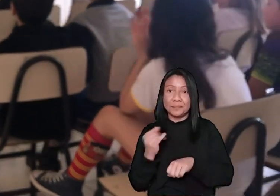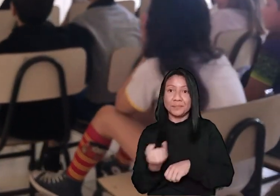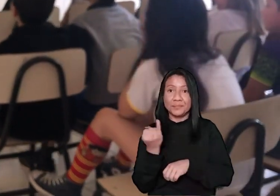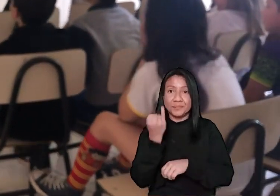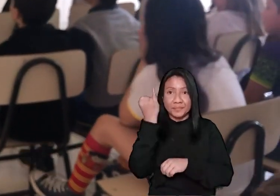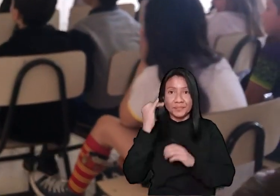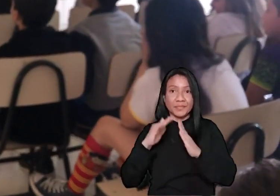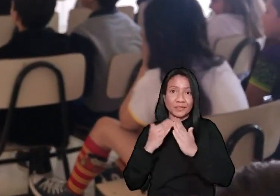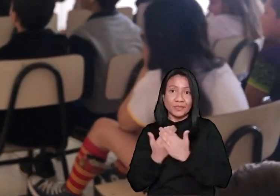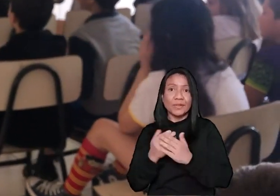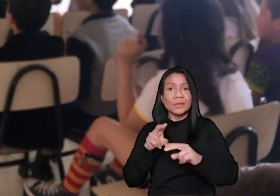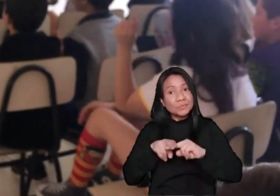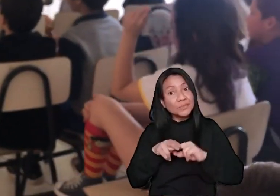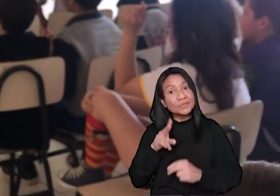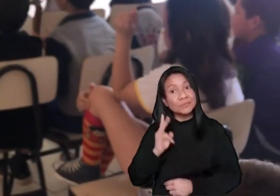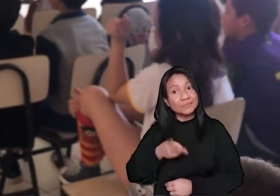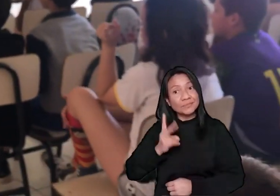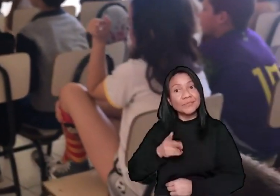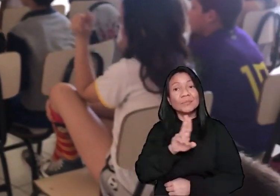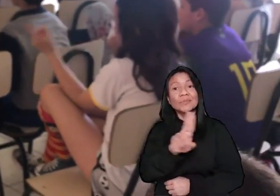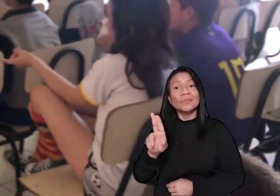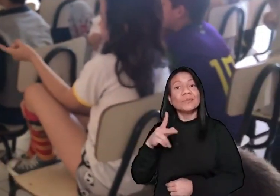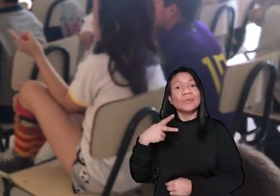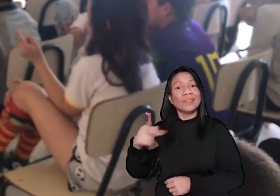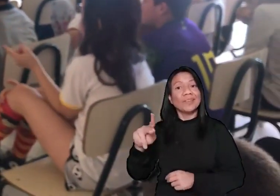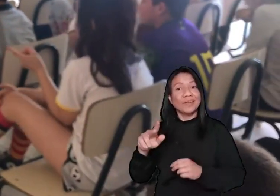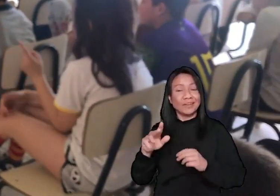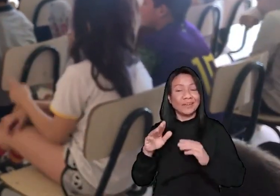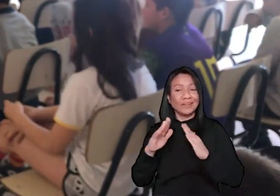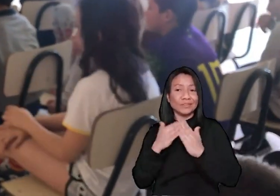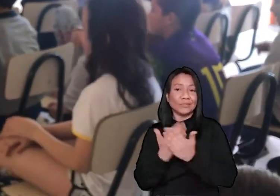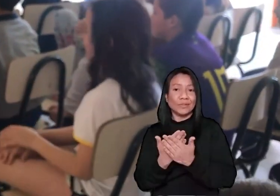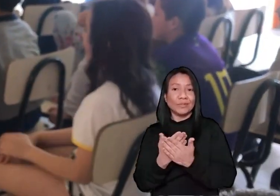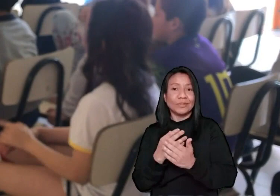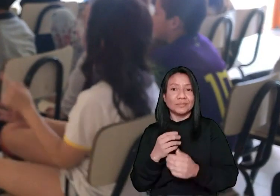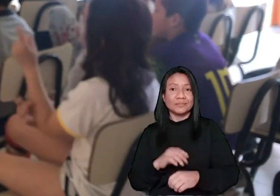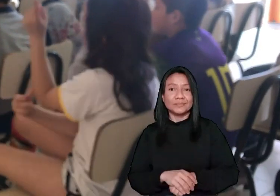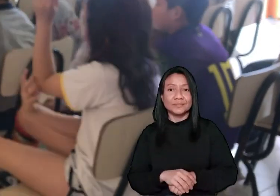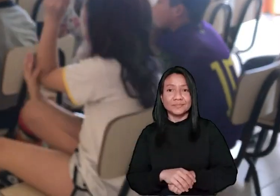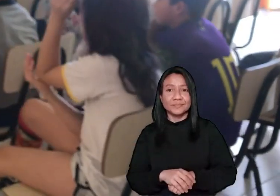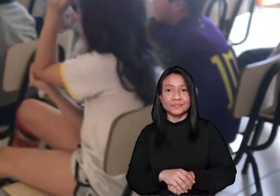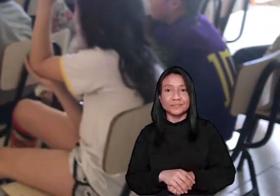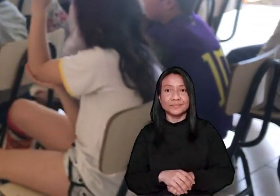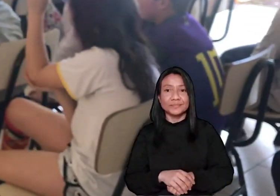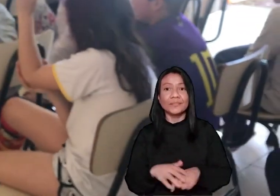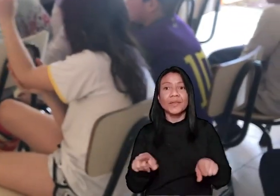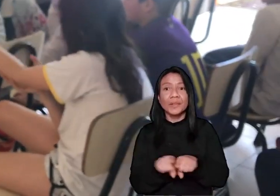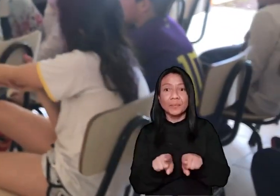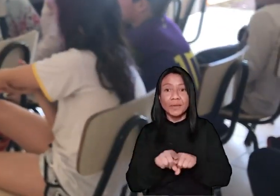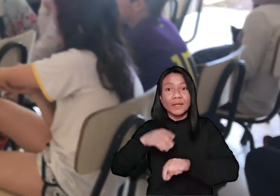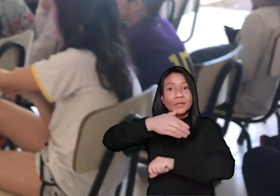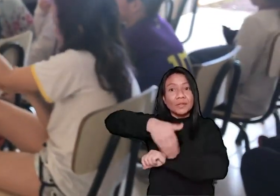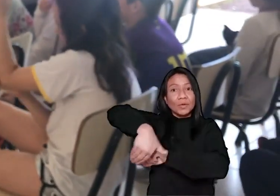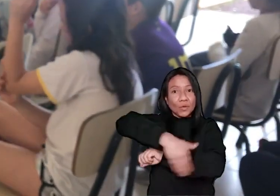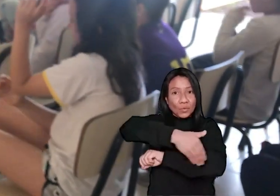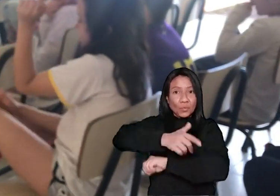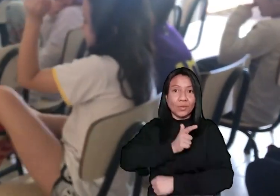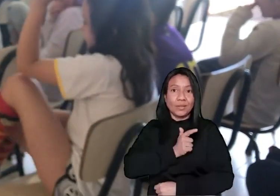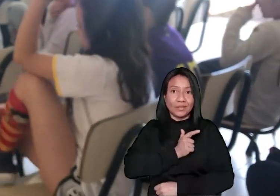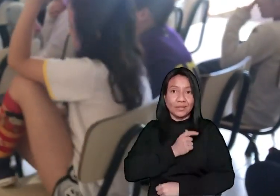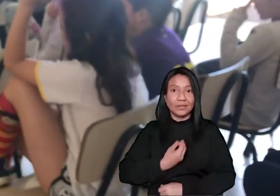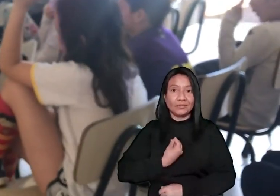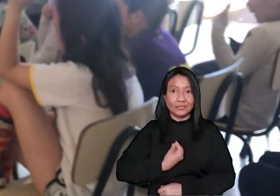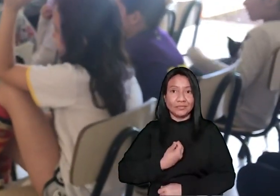Porque eles construíam na vez de esqueci o nome